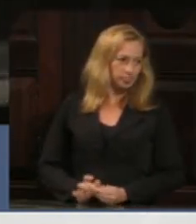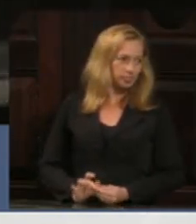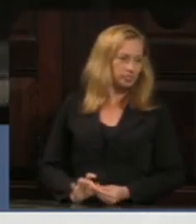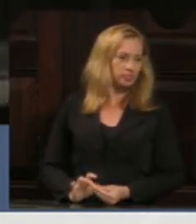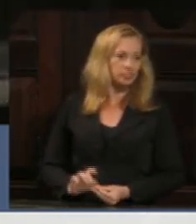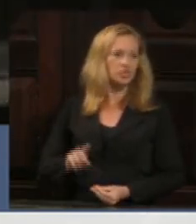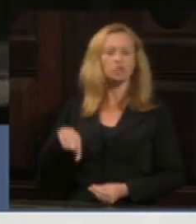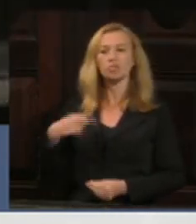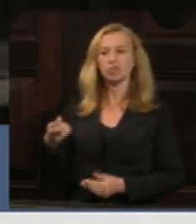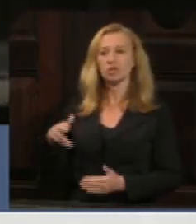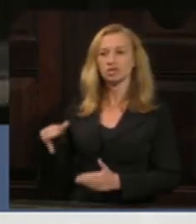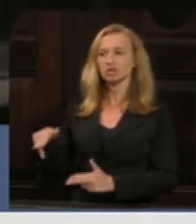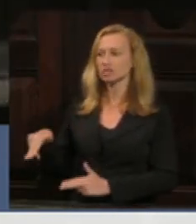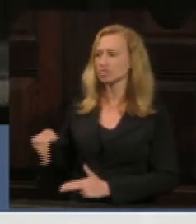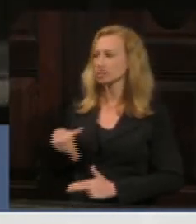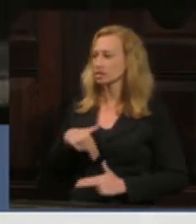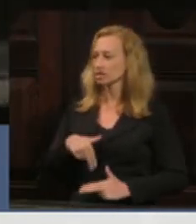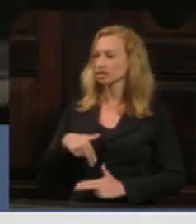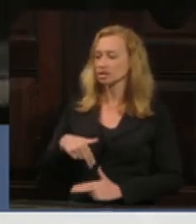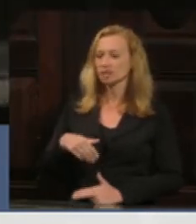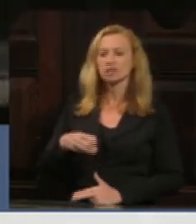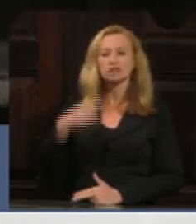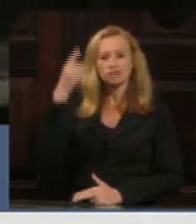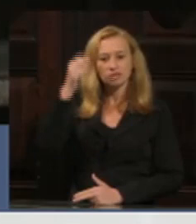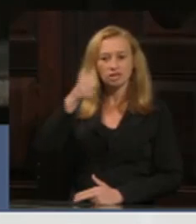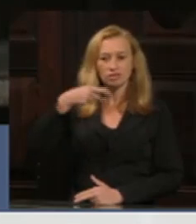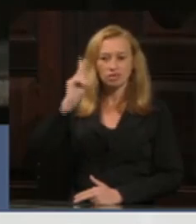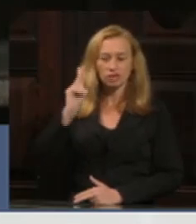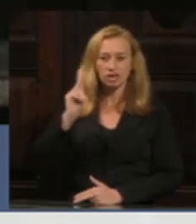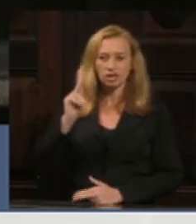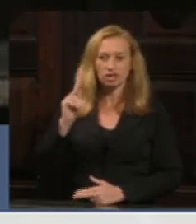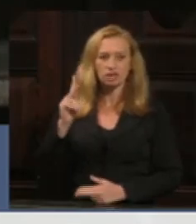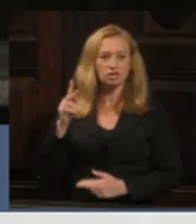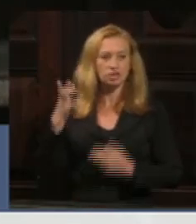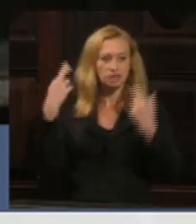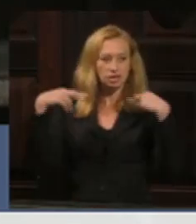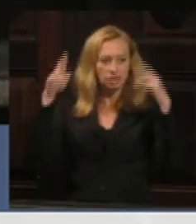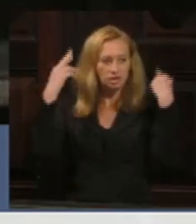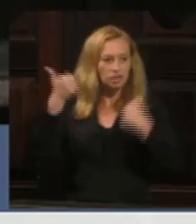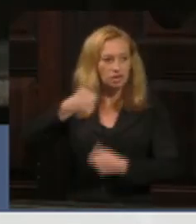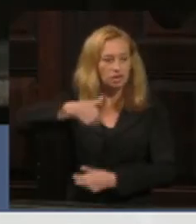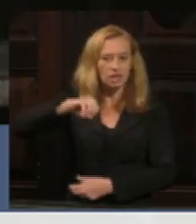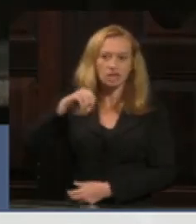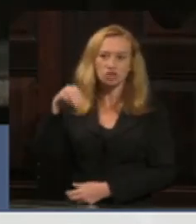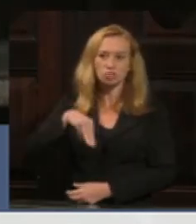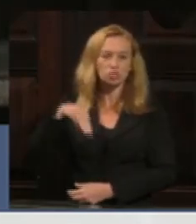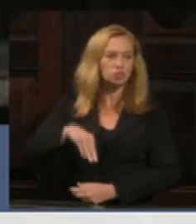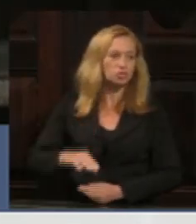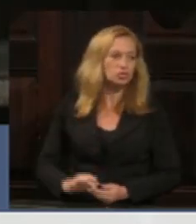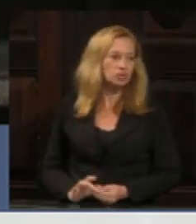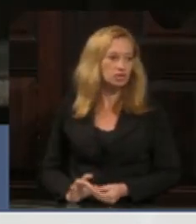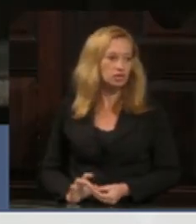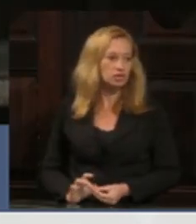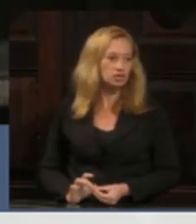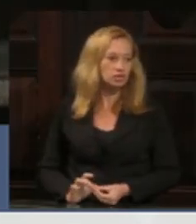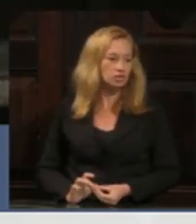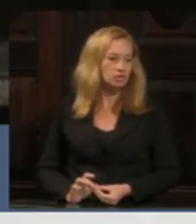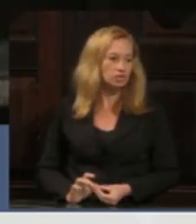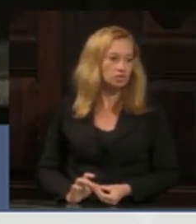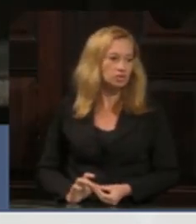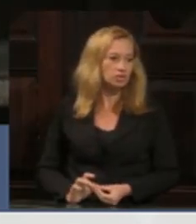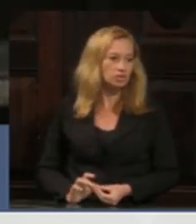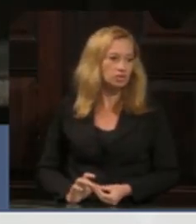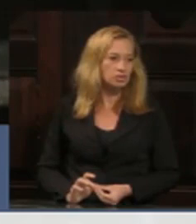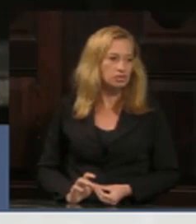Próximo orador, excelentíssimo deputado Valdec Carneiro. O senhor dispõe de 10 minutos.